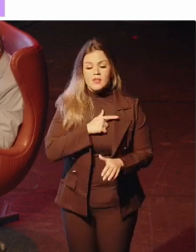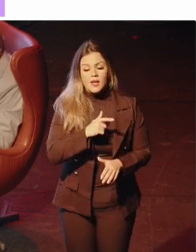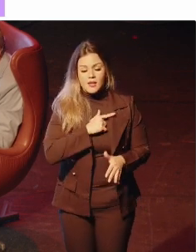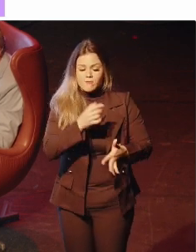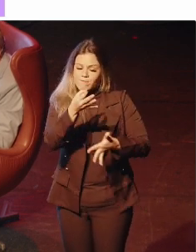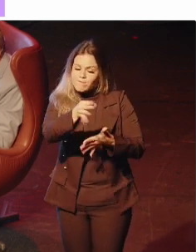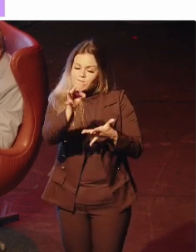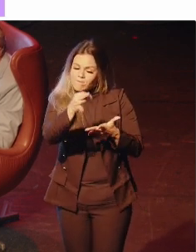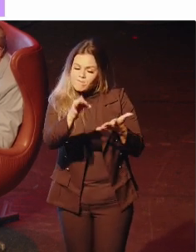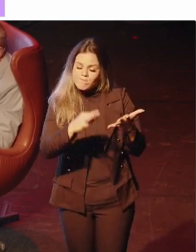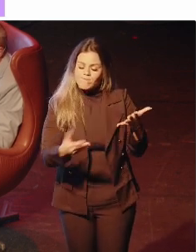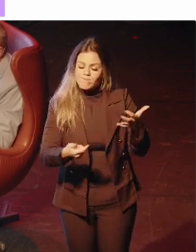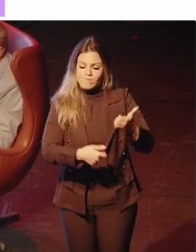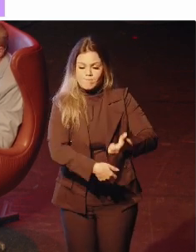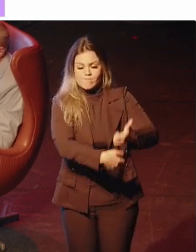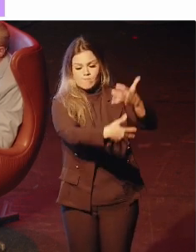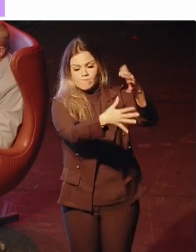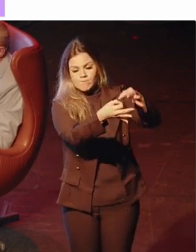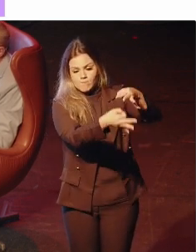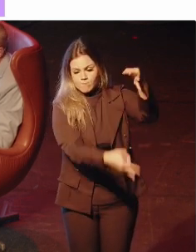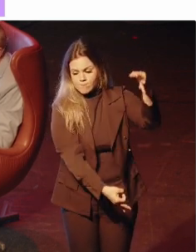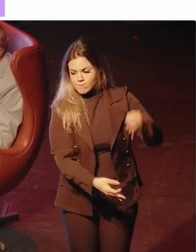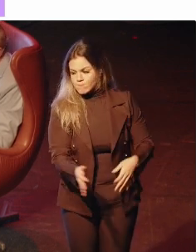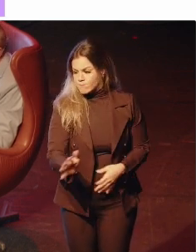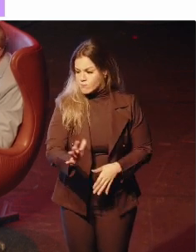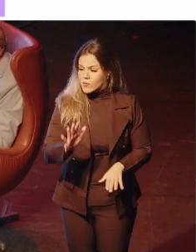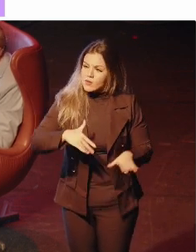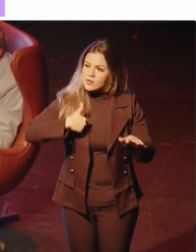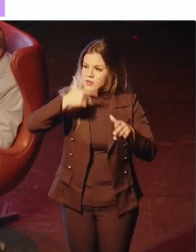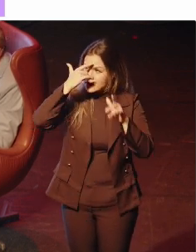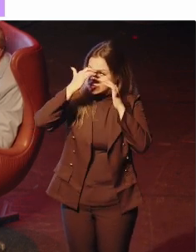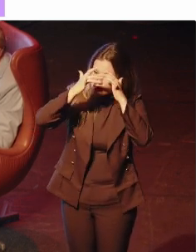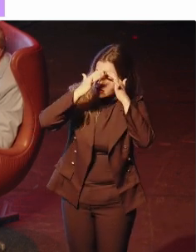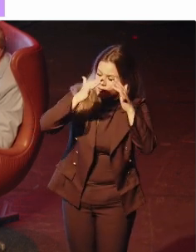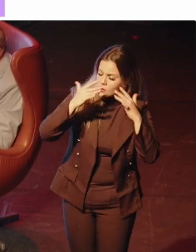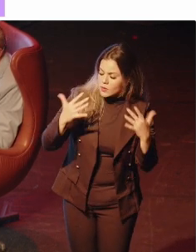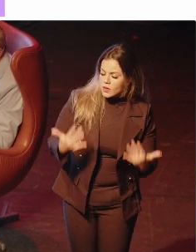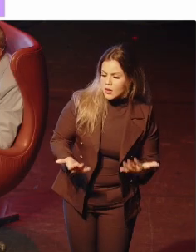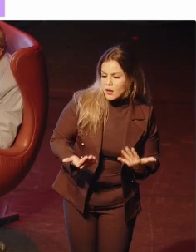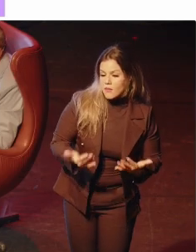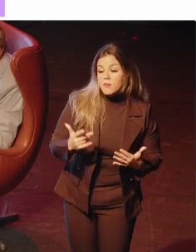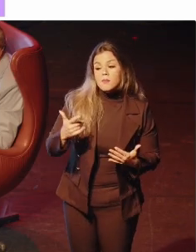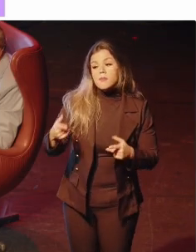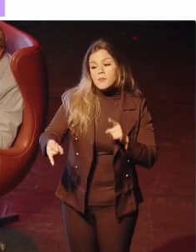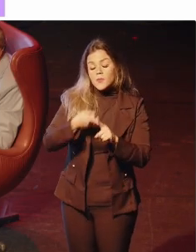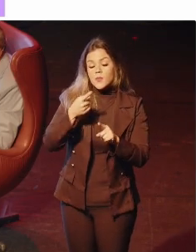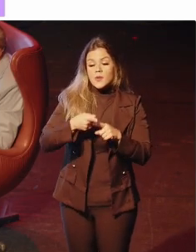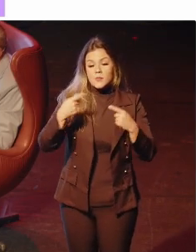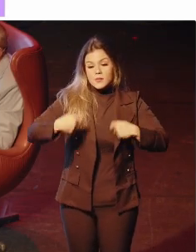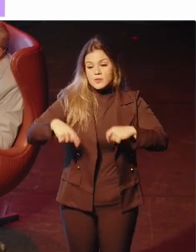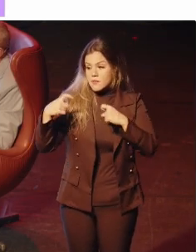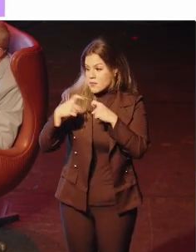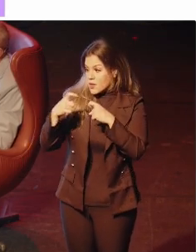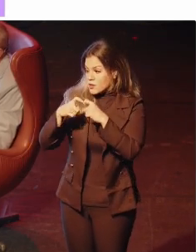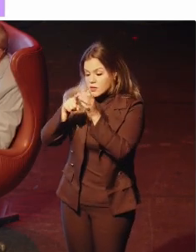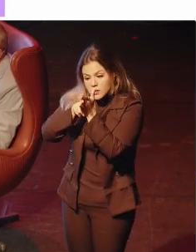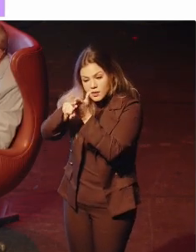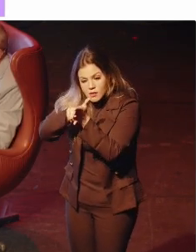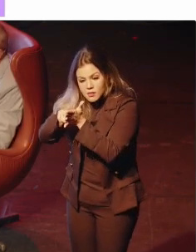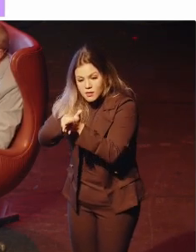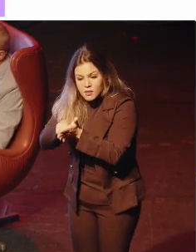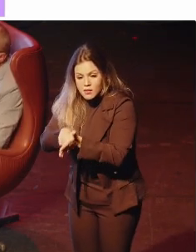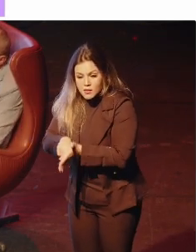cabe aqui eu colocar, tá certo? Critérios objetivos em que o médico, a